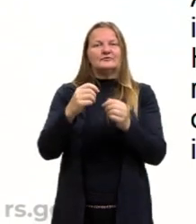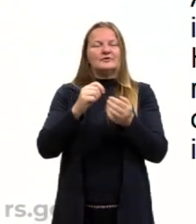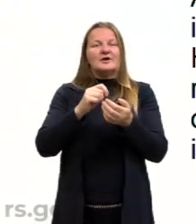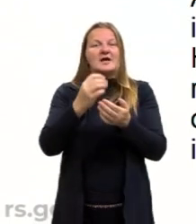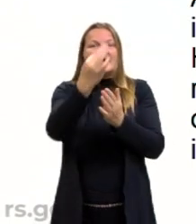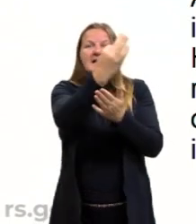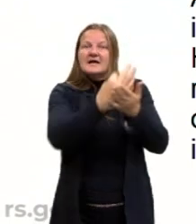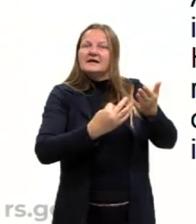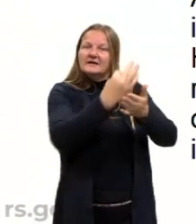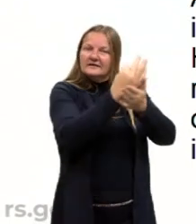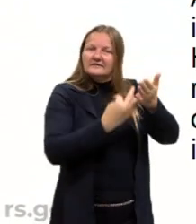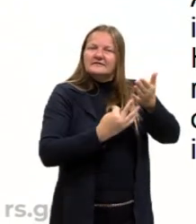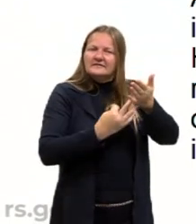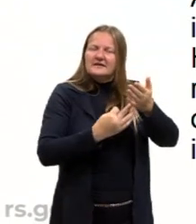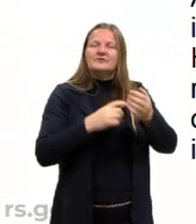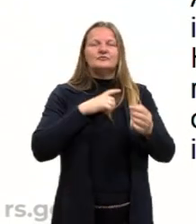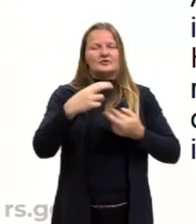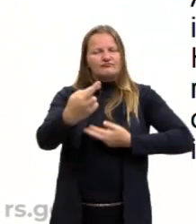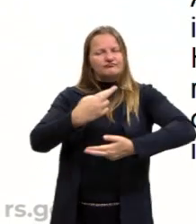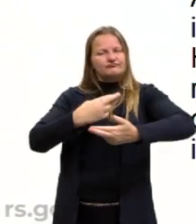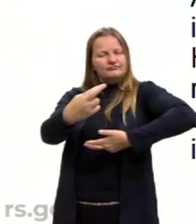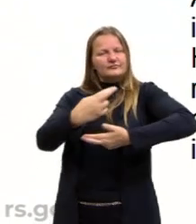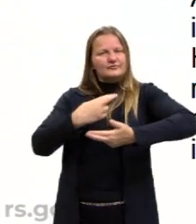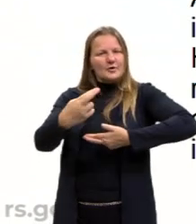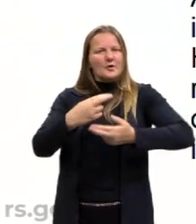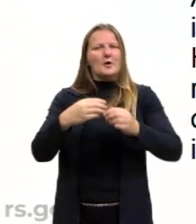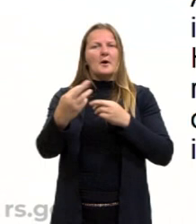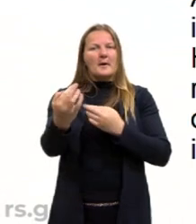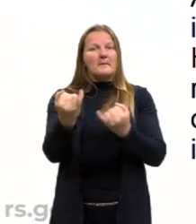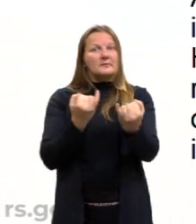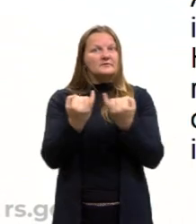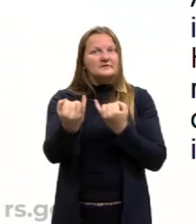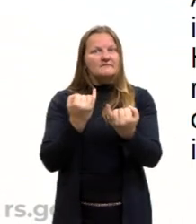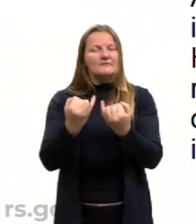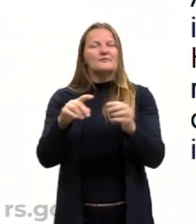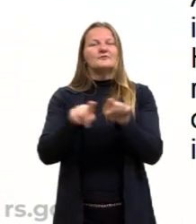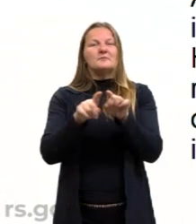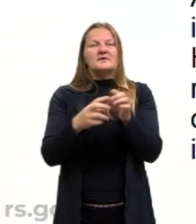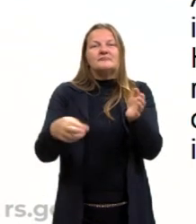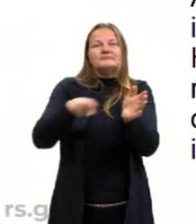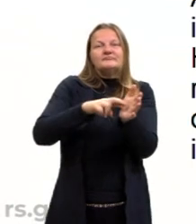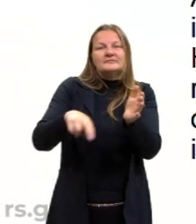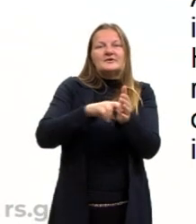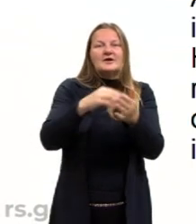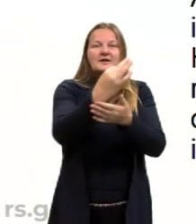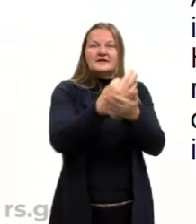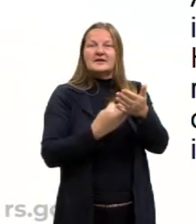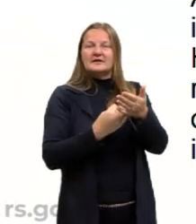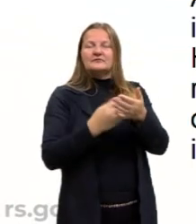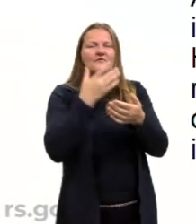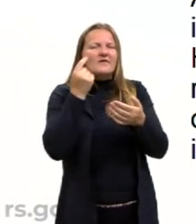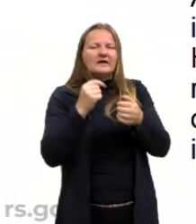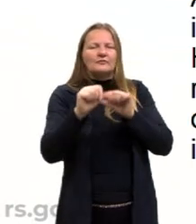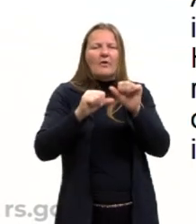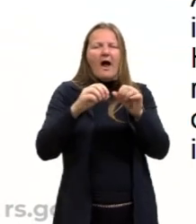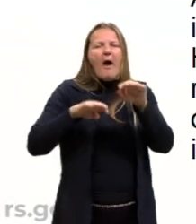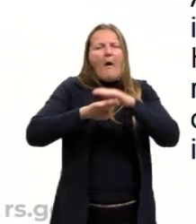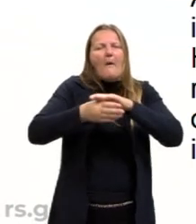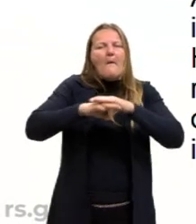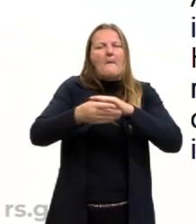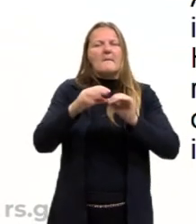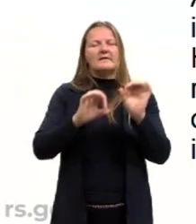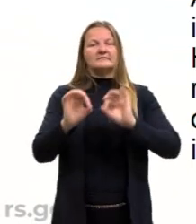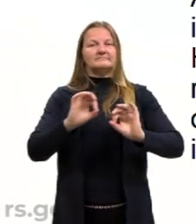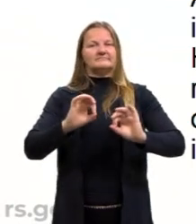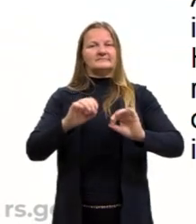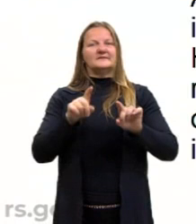permitem feedback interação e reconfiguração de texto muito maiores e dessa